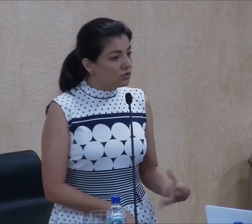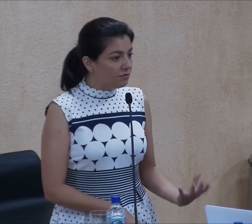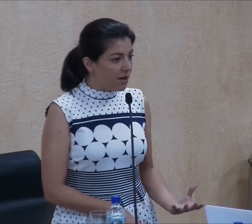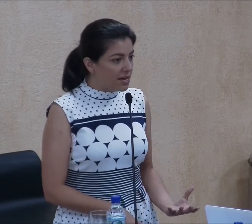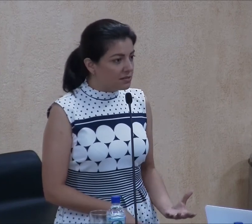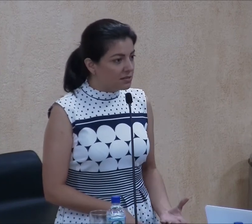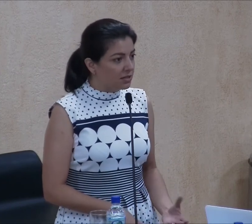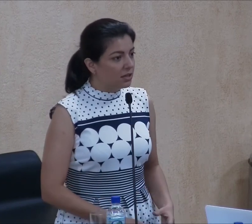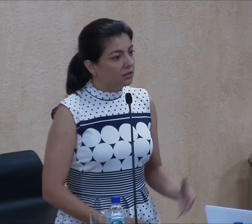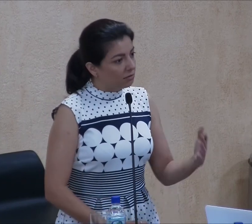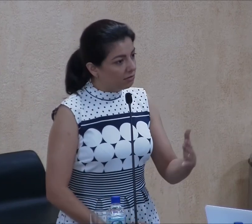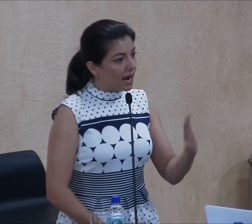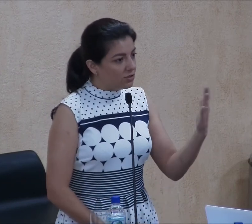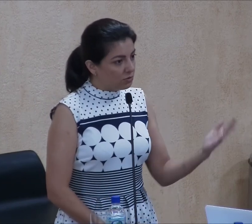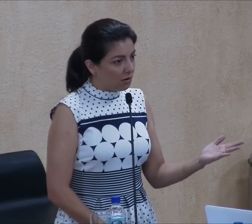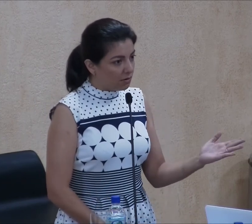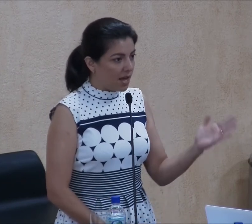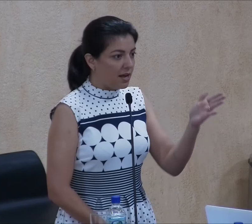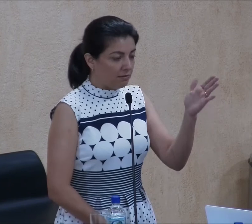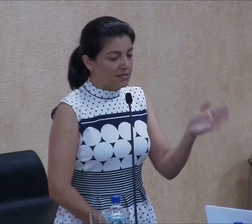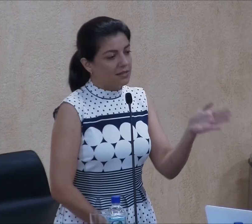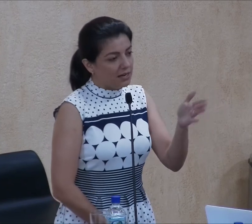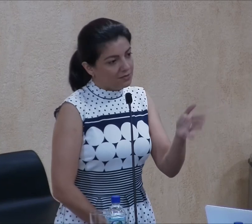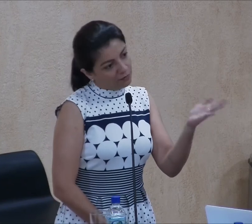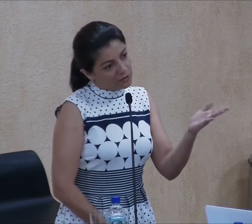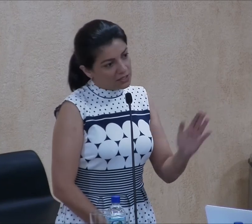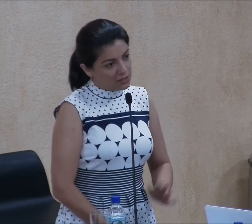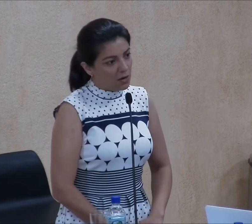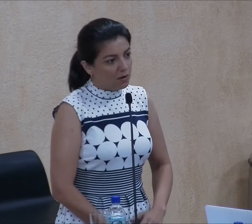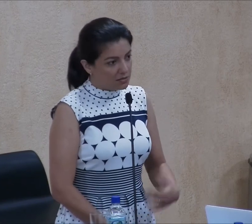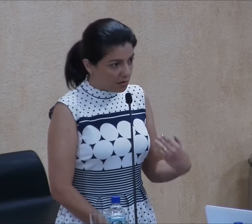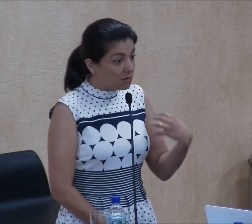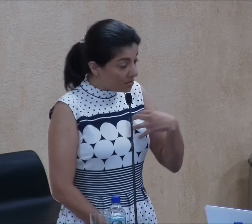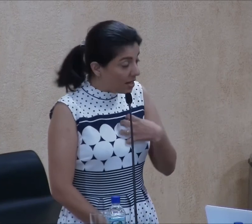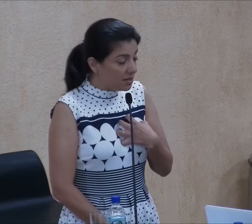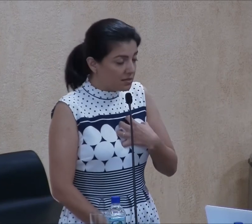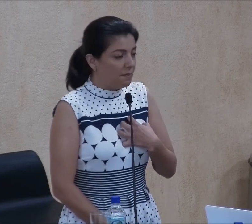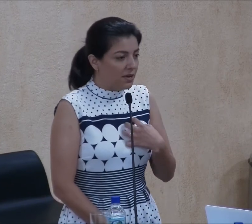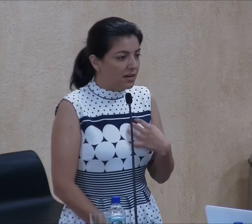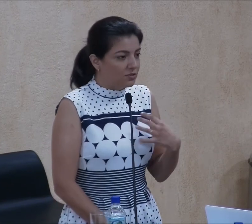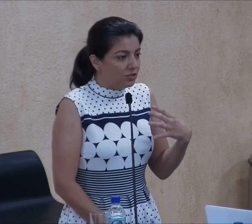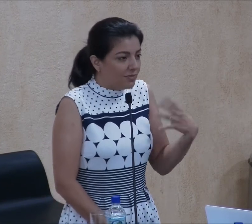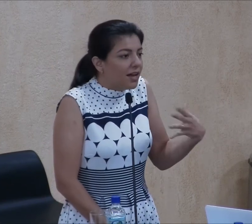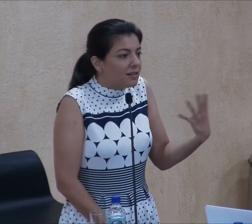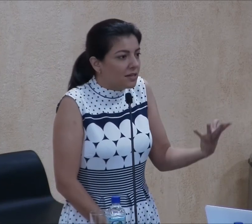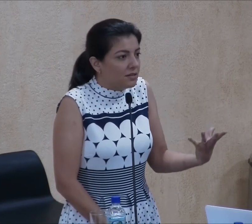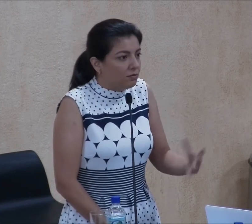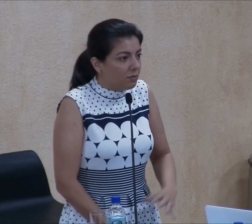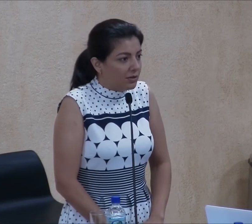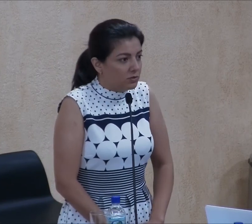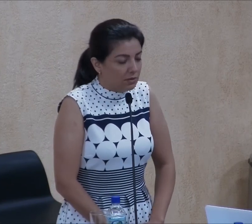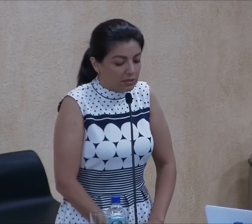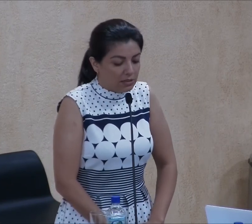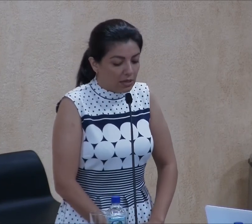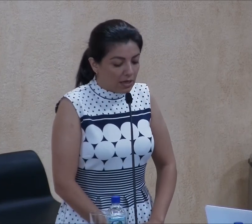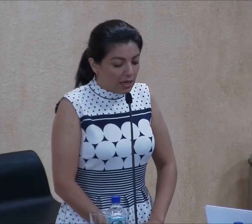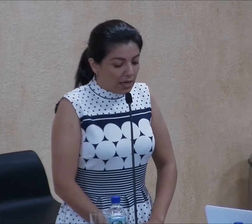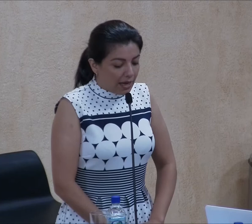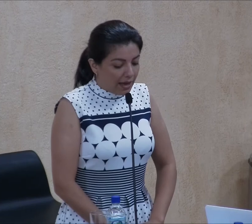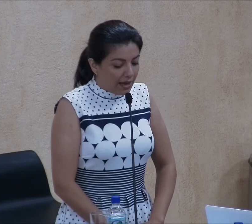Se eu estivesse no lugar de quaisquer que fossem as senhoras, eu gostaria de saber, de ter essas